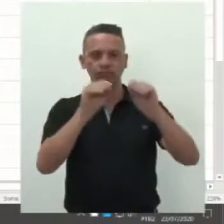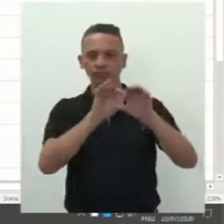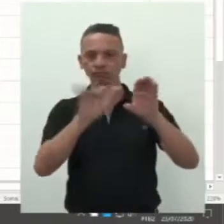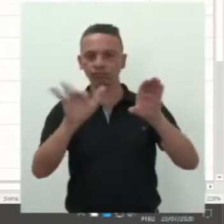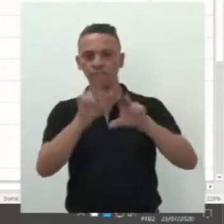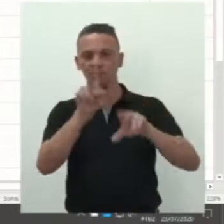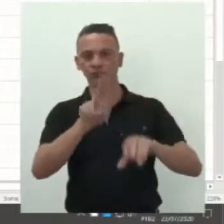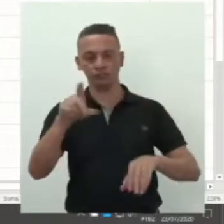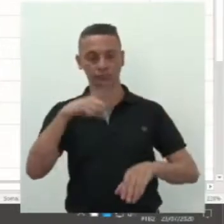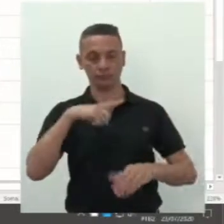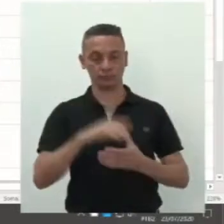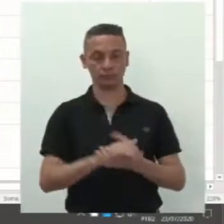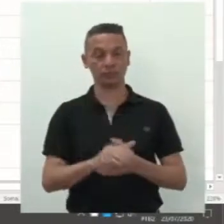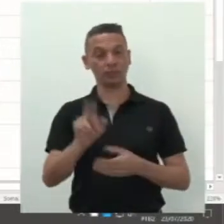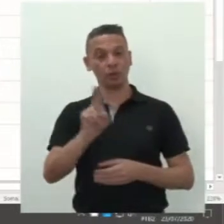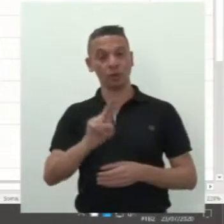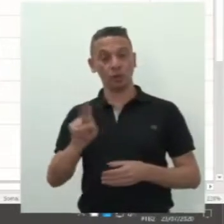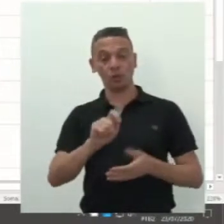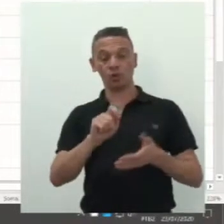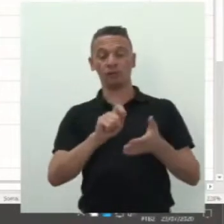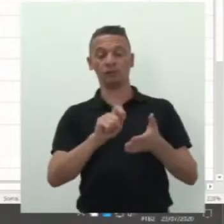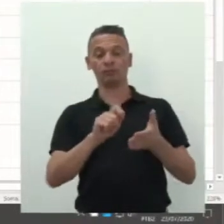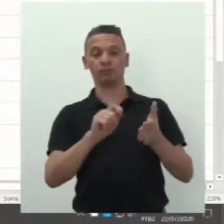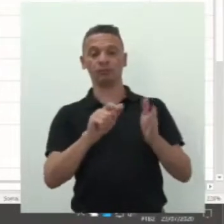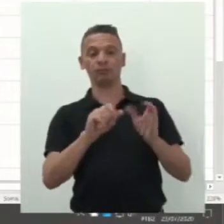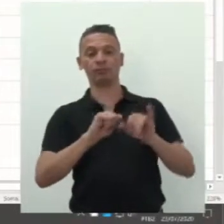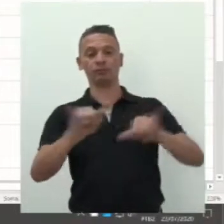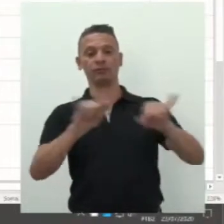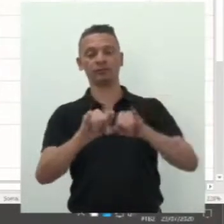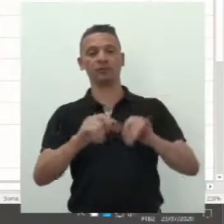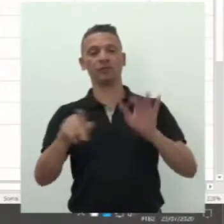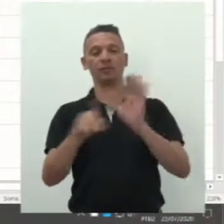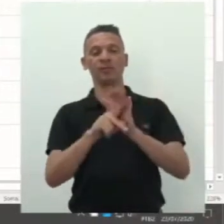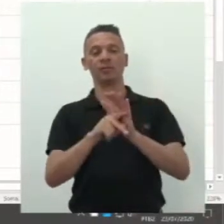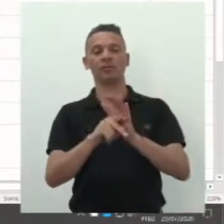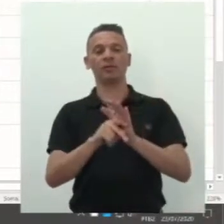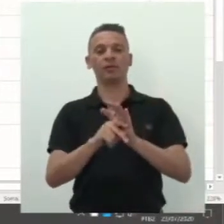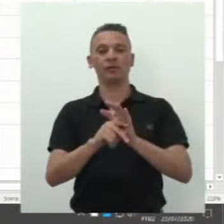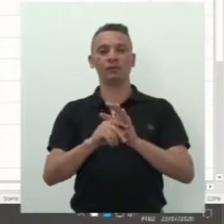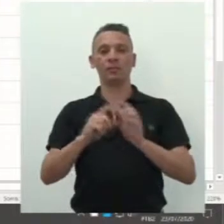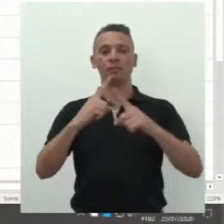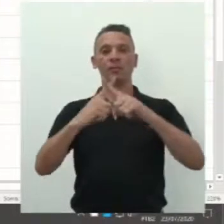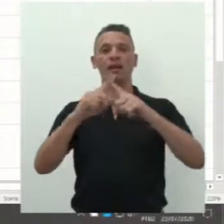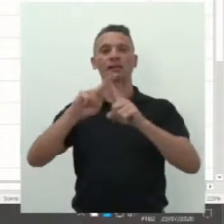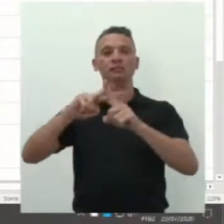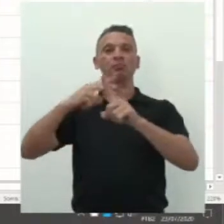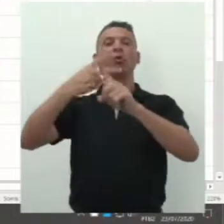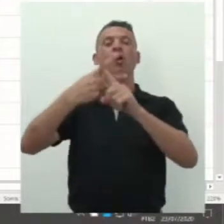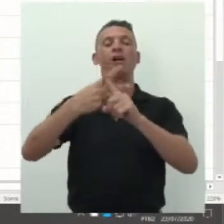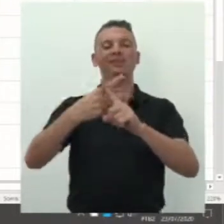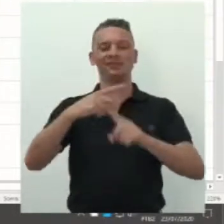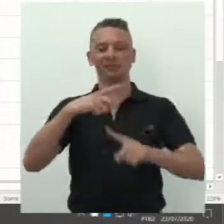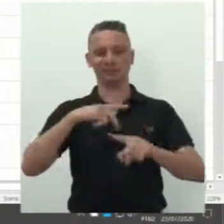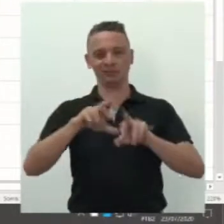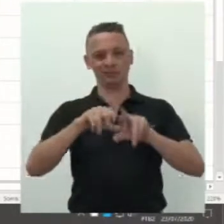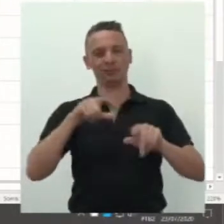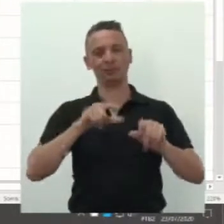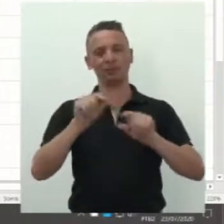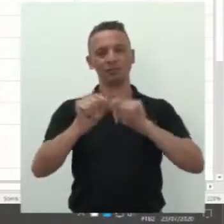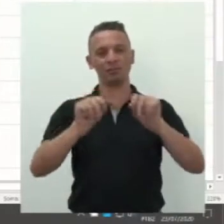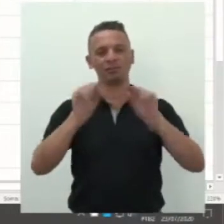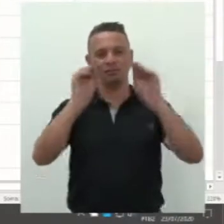utilizando aqui. Se eu estou utilizando notação científica, então, ó, exponencial de mais quanto, tá? Então eu tenho vários tipos que eu